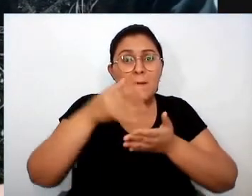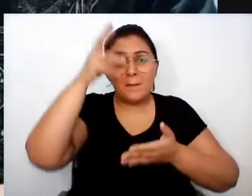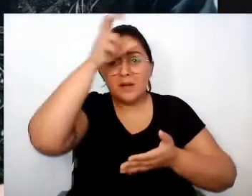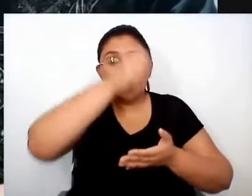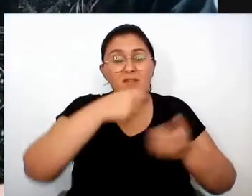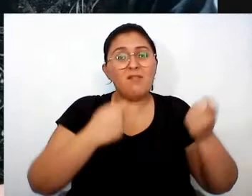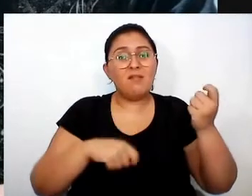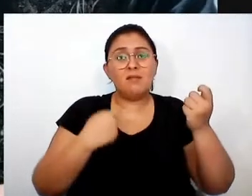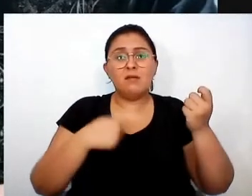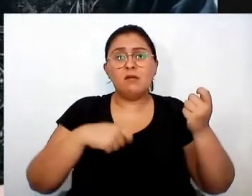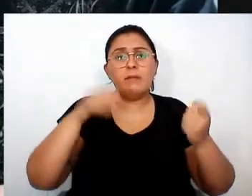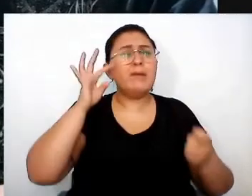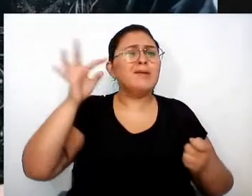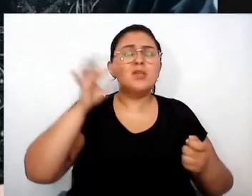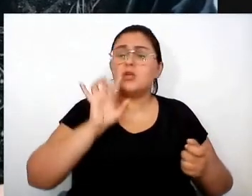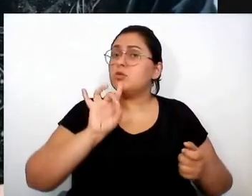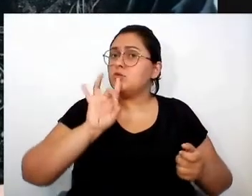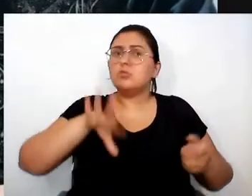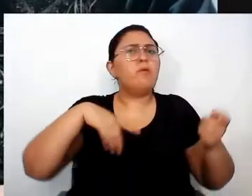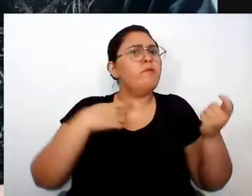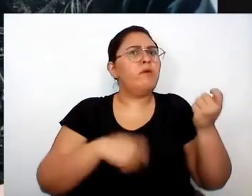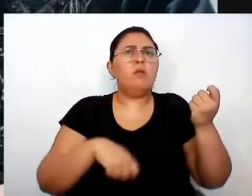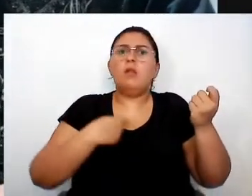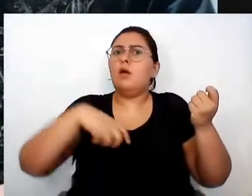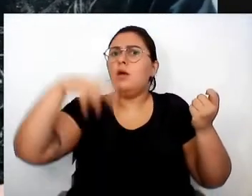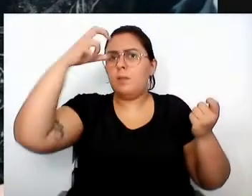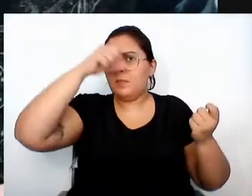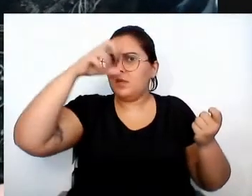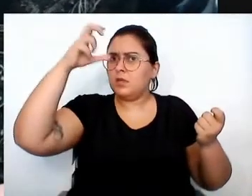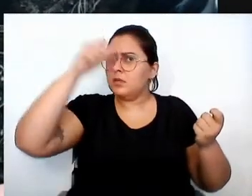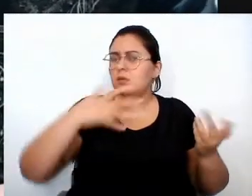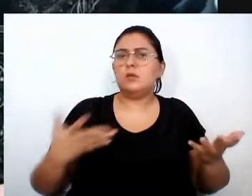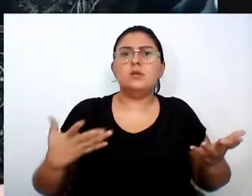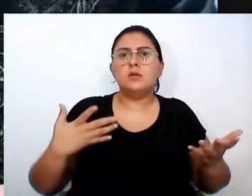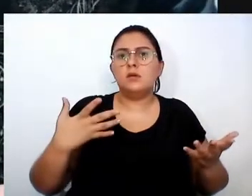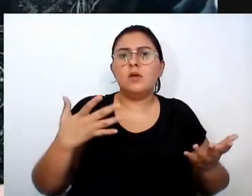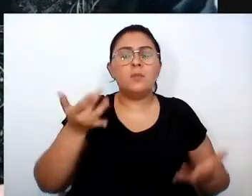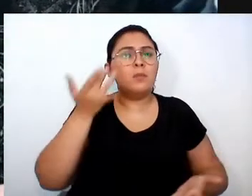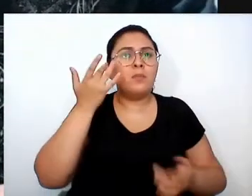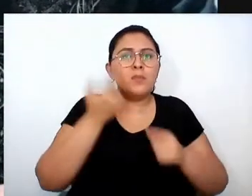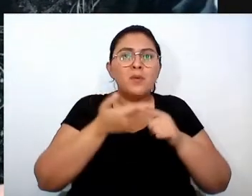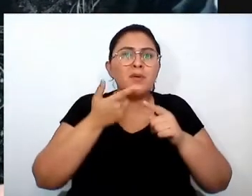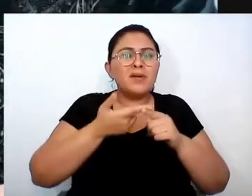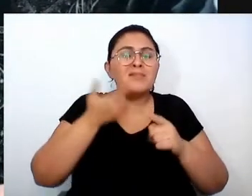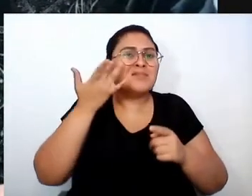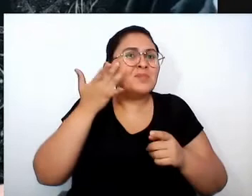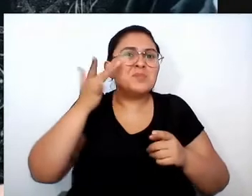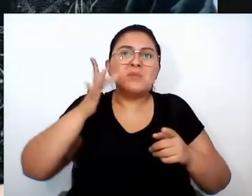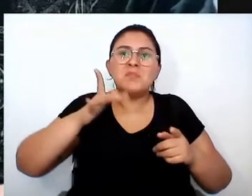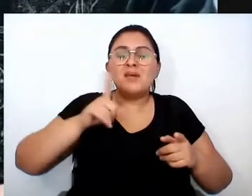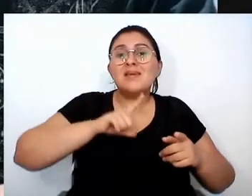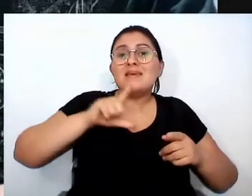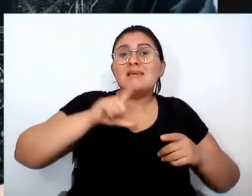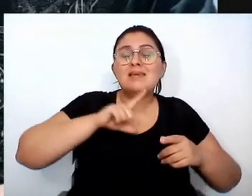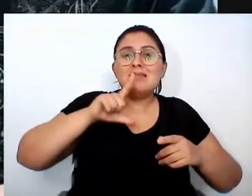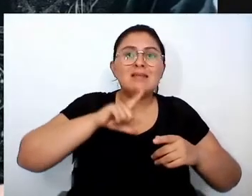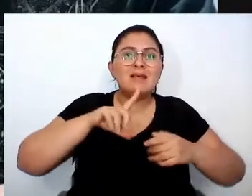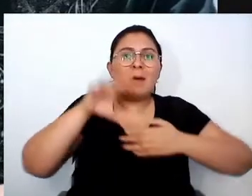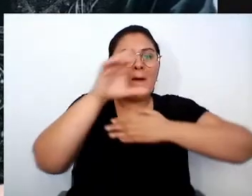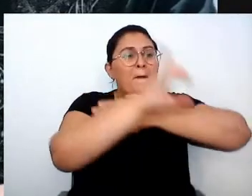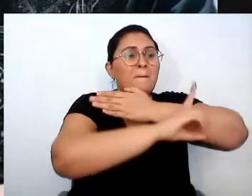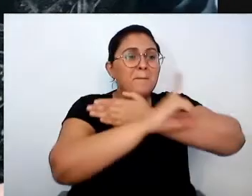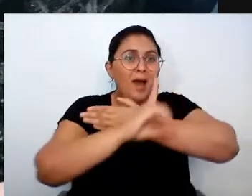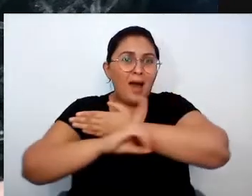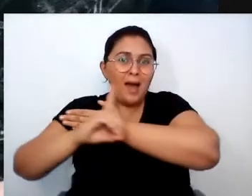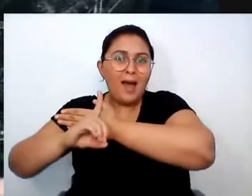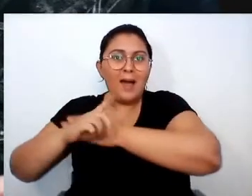eu estava aprendendo a tocar violão, eu só pensava em tocar violão, porque jamais imaginei que existisse a partitura em braille,